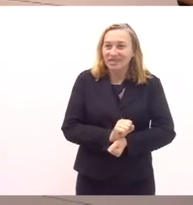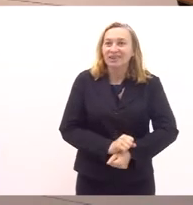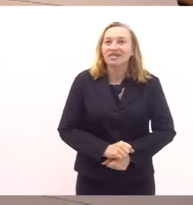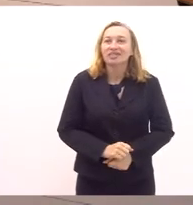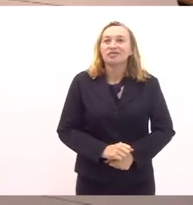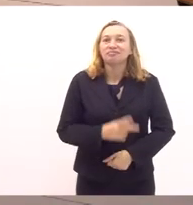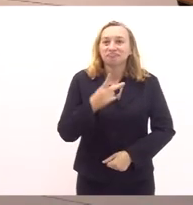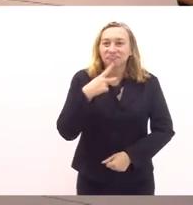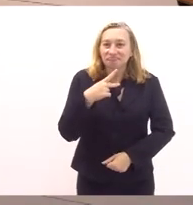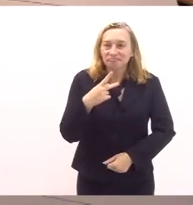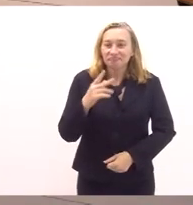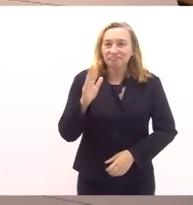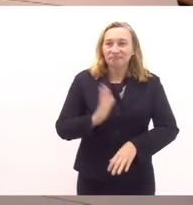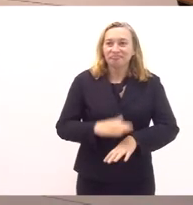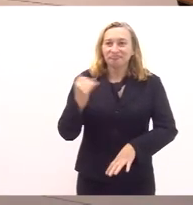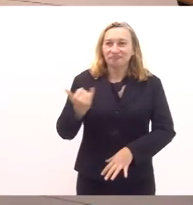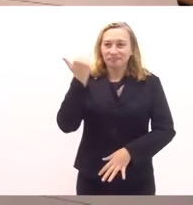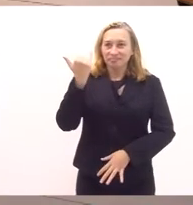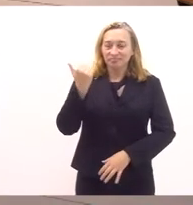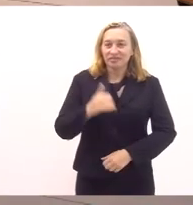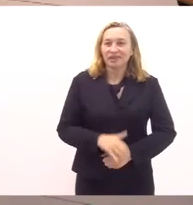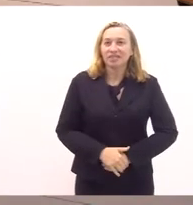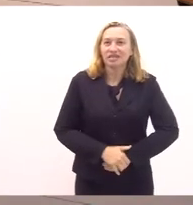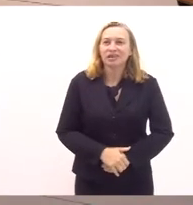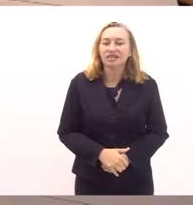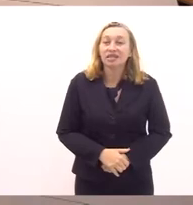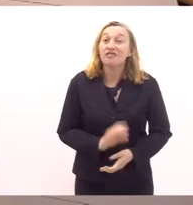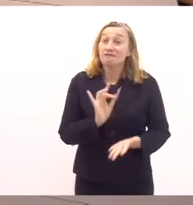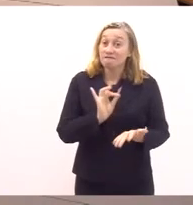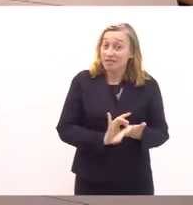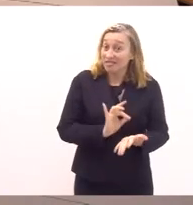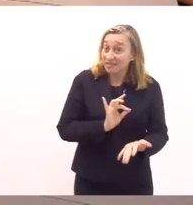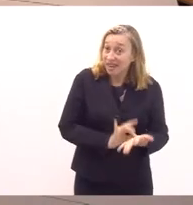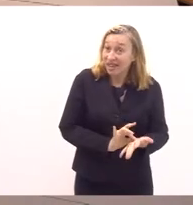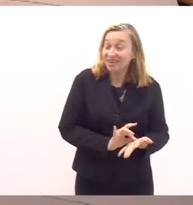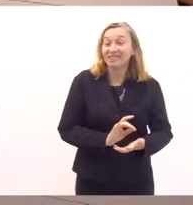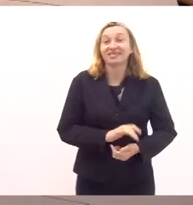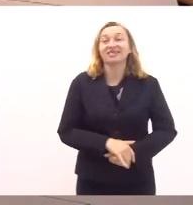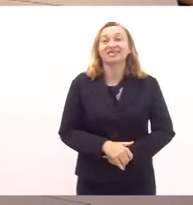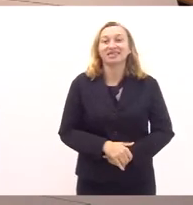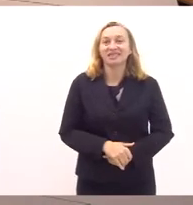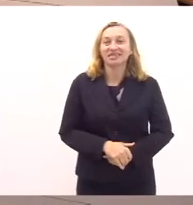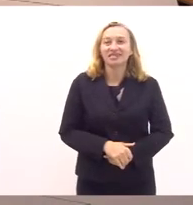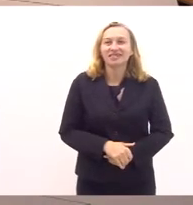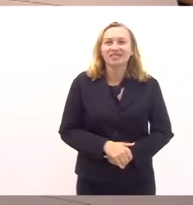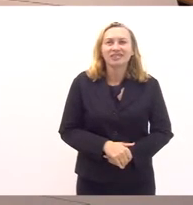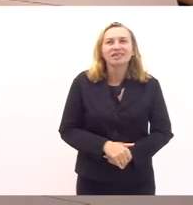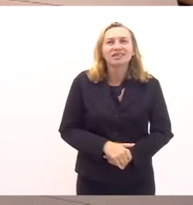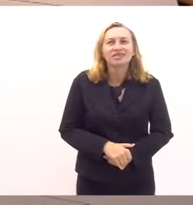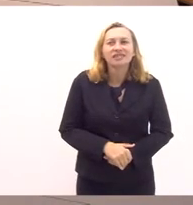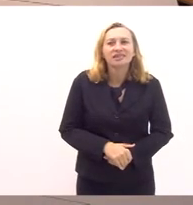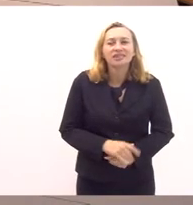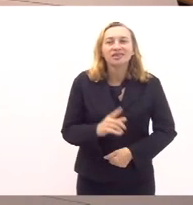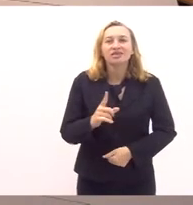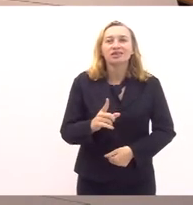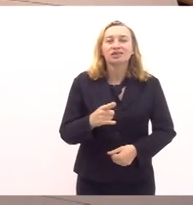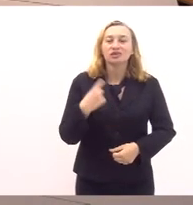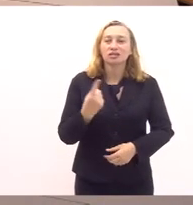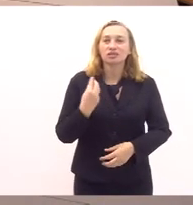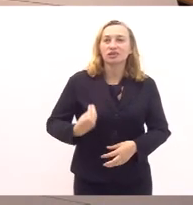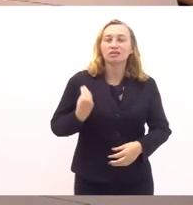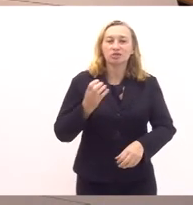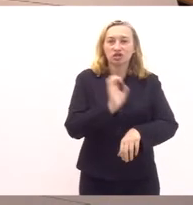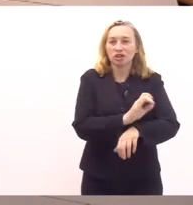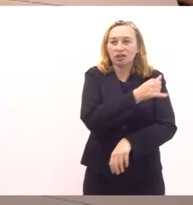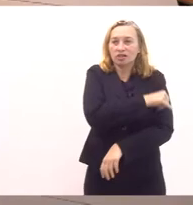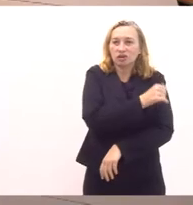colocar a coisa que é mais importante. Primeiro, é verdade que nós vivemos no estado do Rio de Janeiro e a